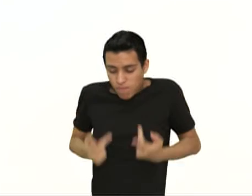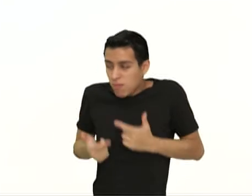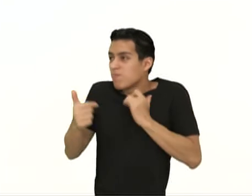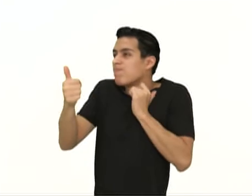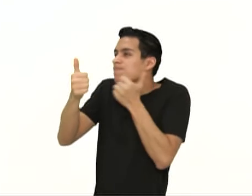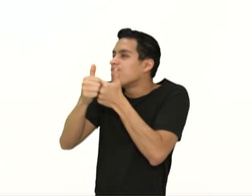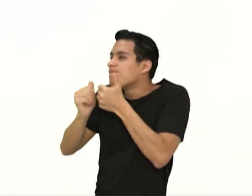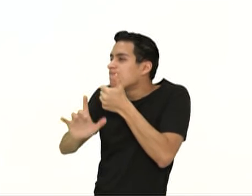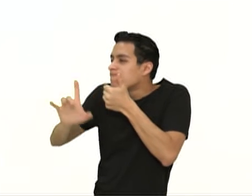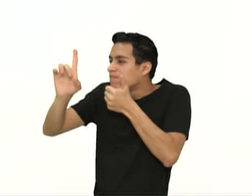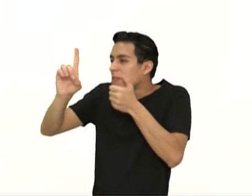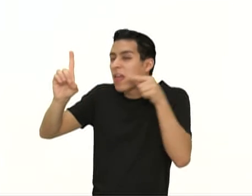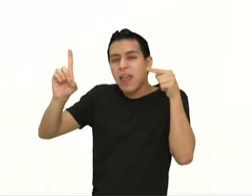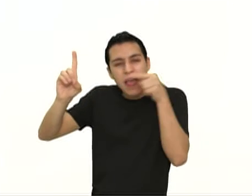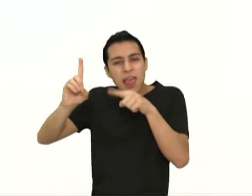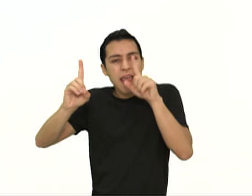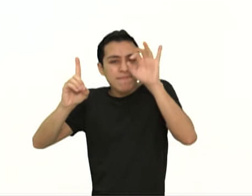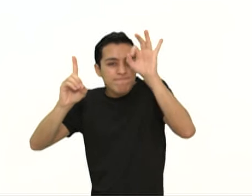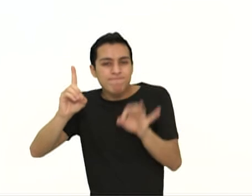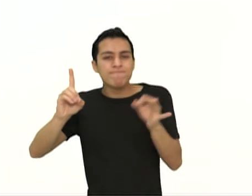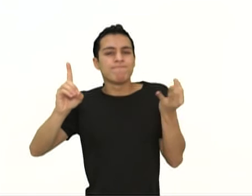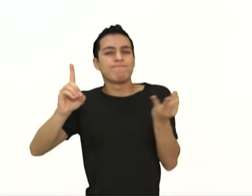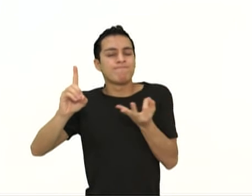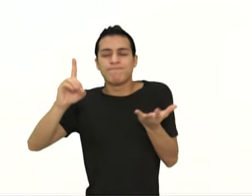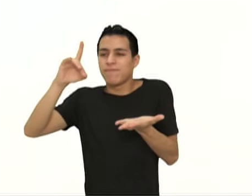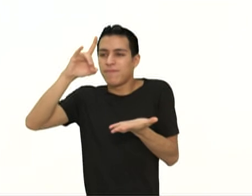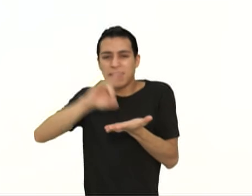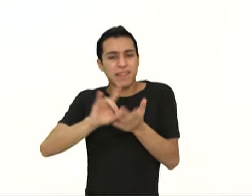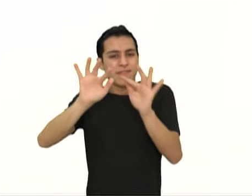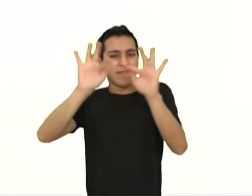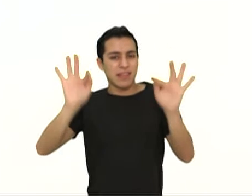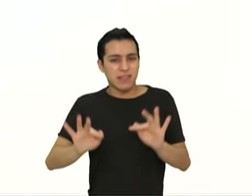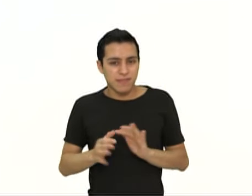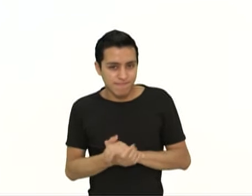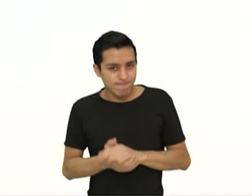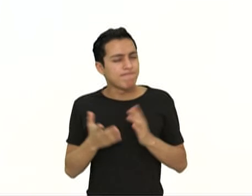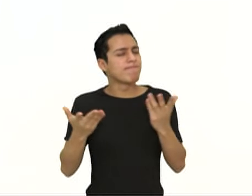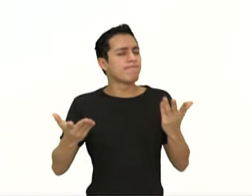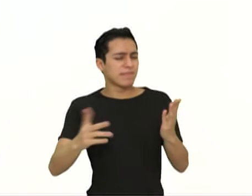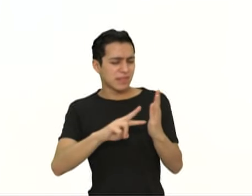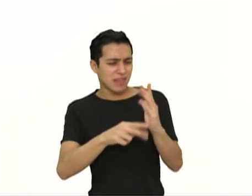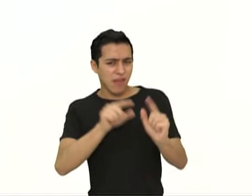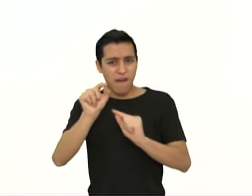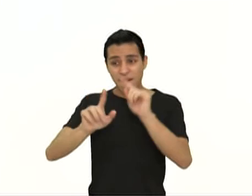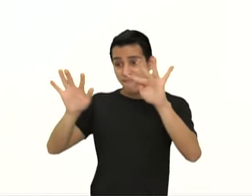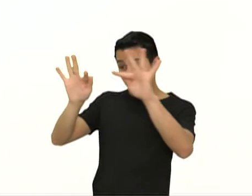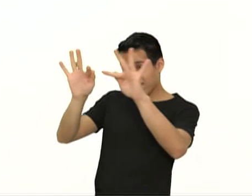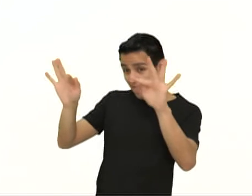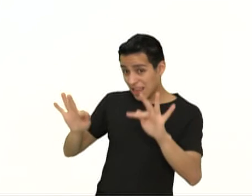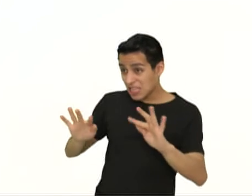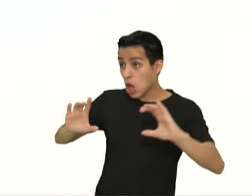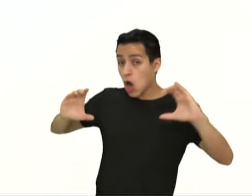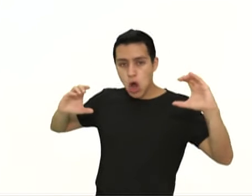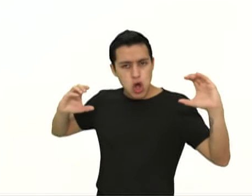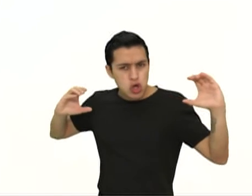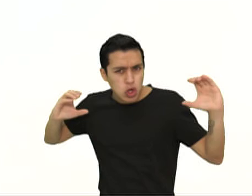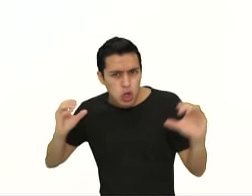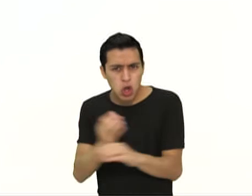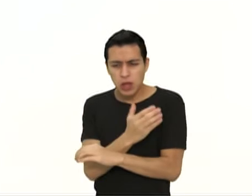de Deus, porque ele seria a verdadeira felicidade. Né? Logo, a felicidade completa,